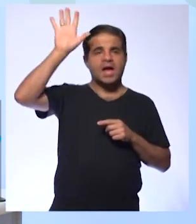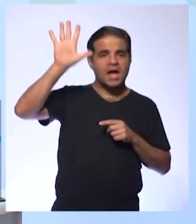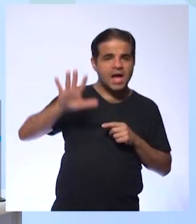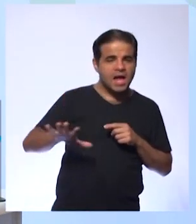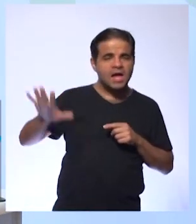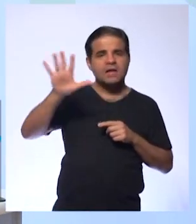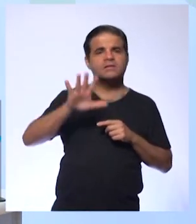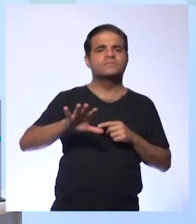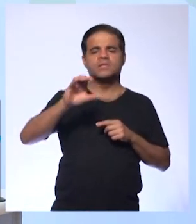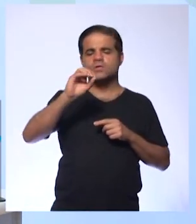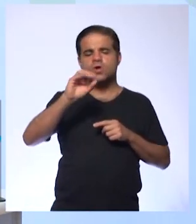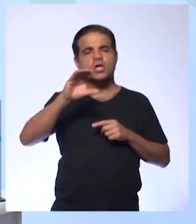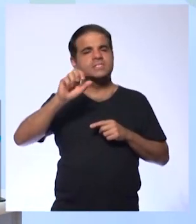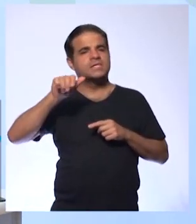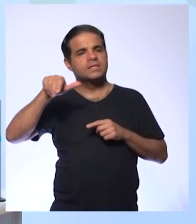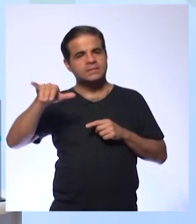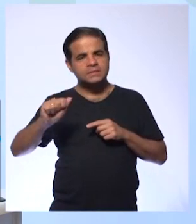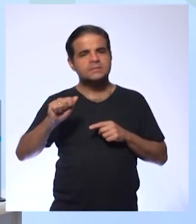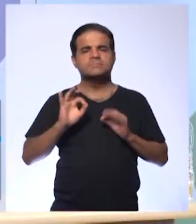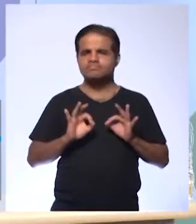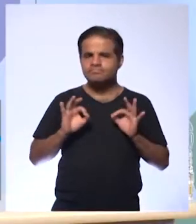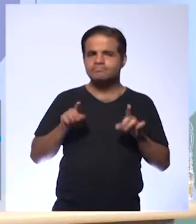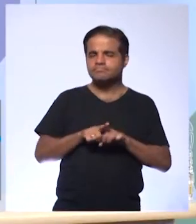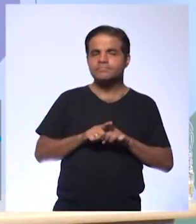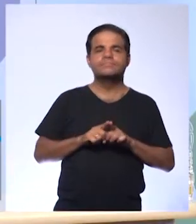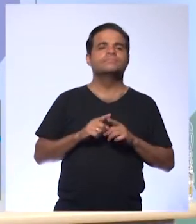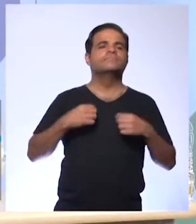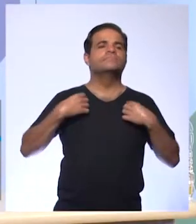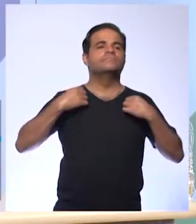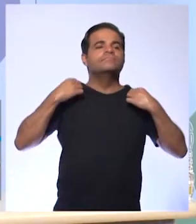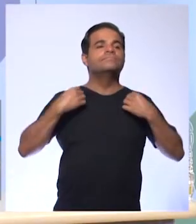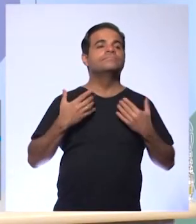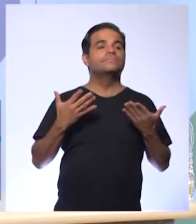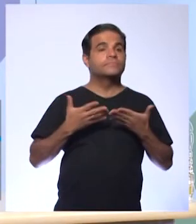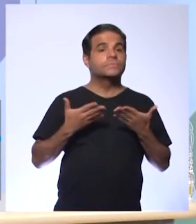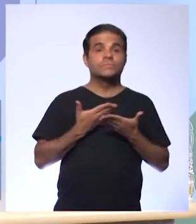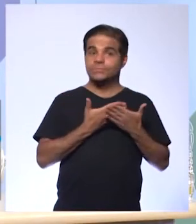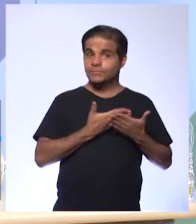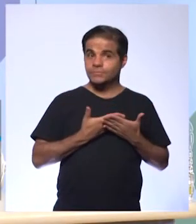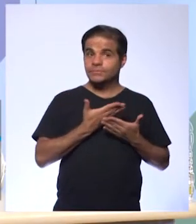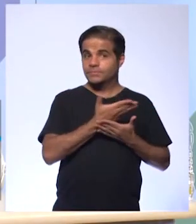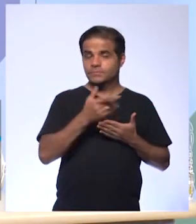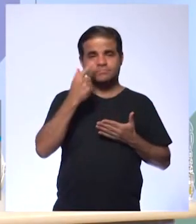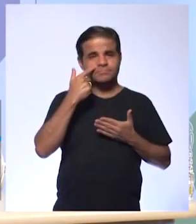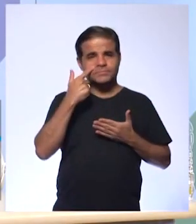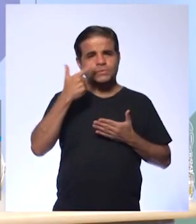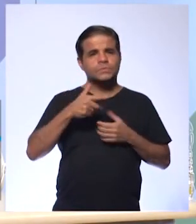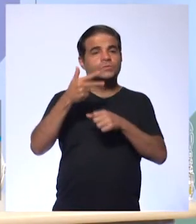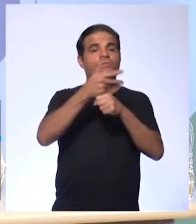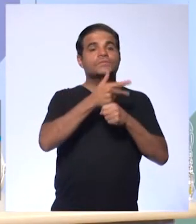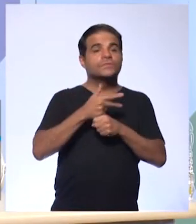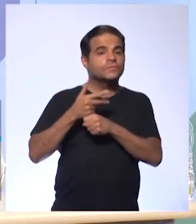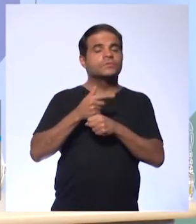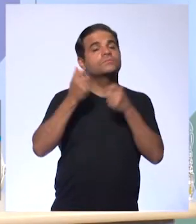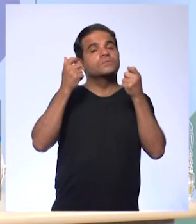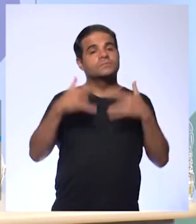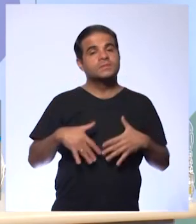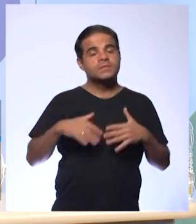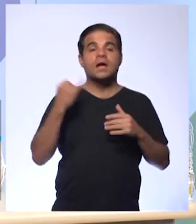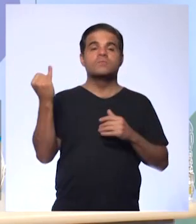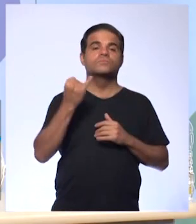a Oceania. Perfeito? Perfeito, professor Antônio. E agora, estudantes, nós vamos assistir a um vídeo que vai falar um pouquinho